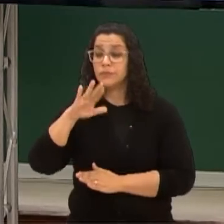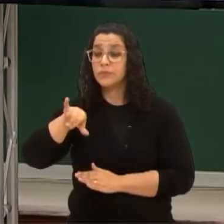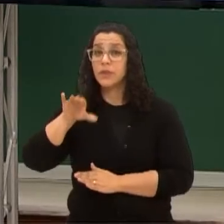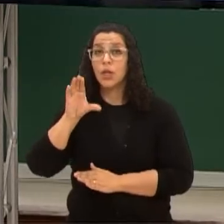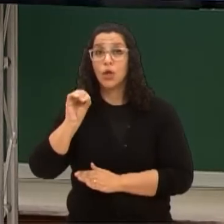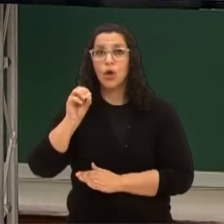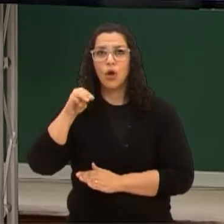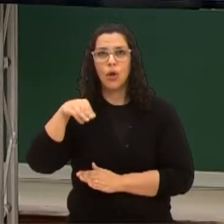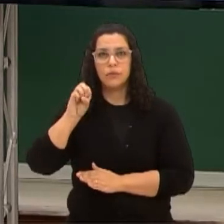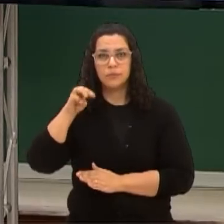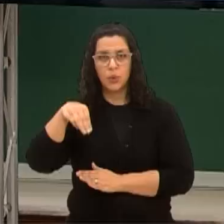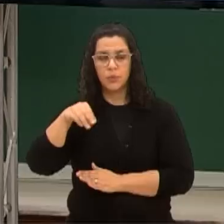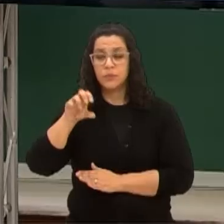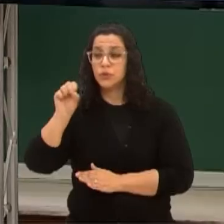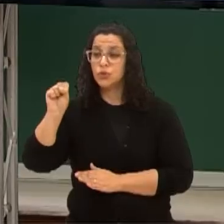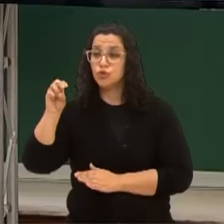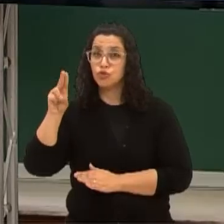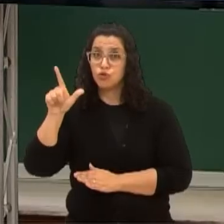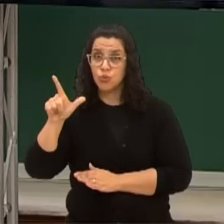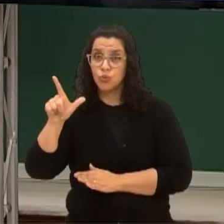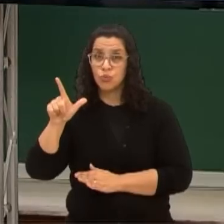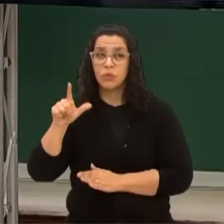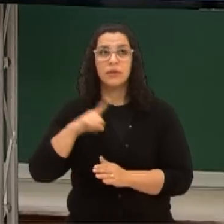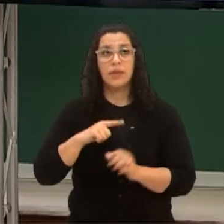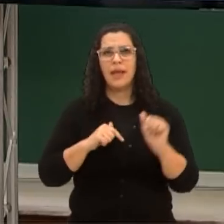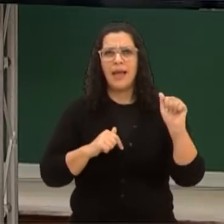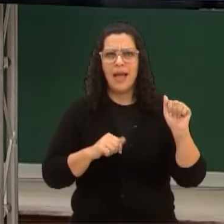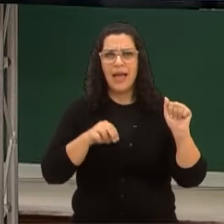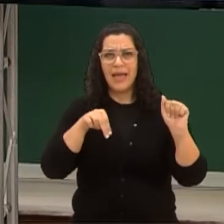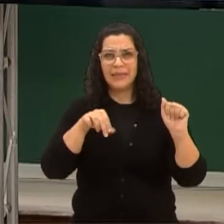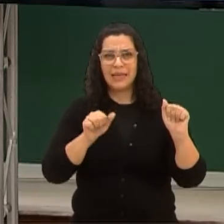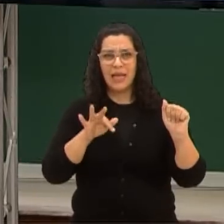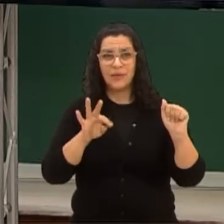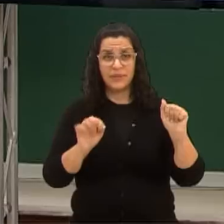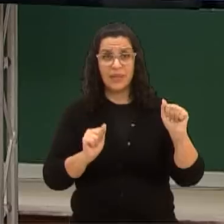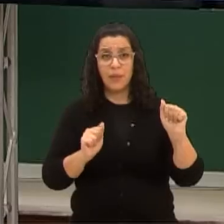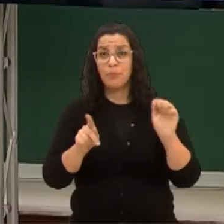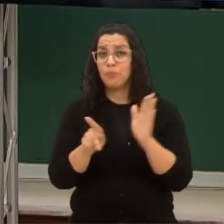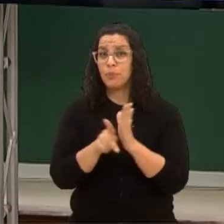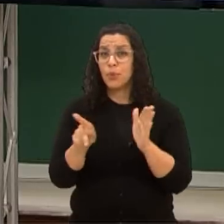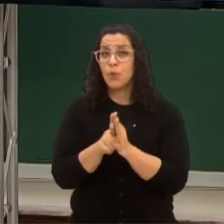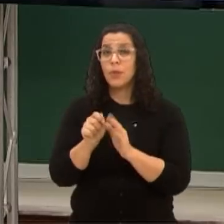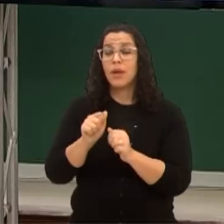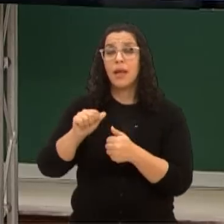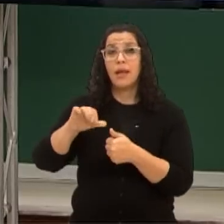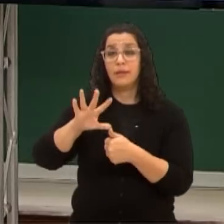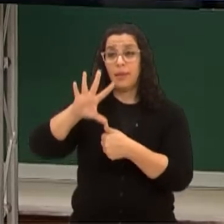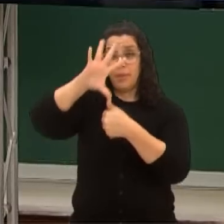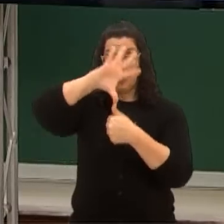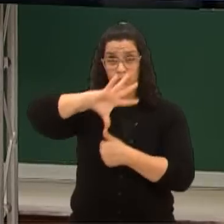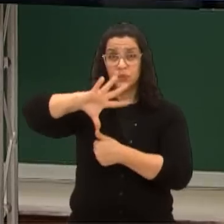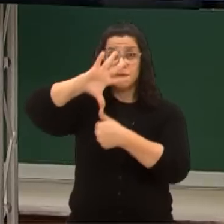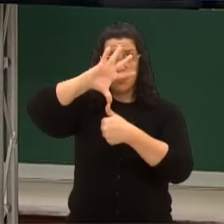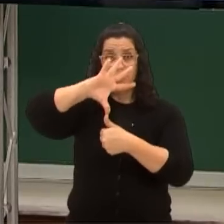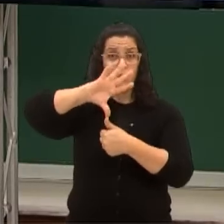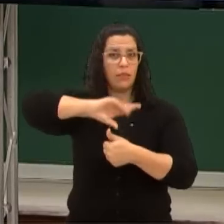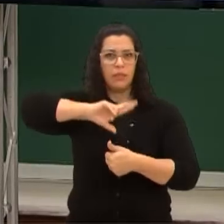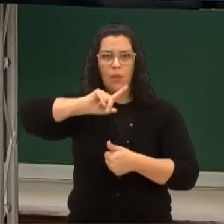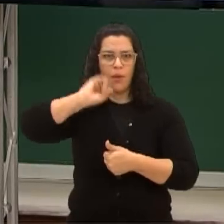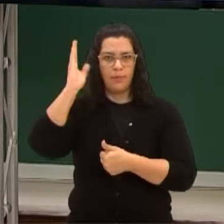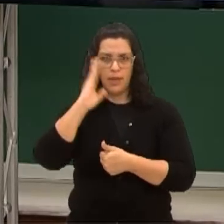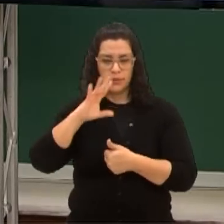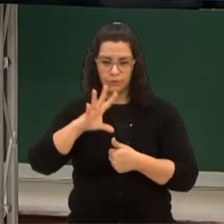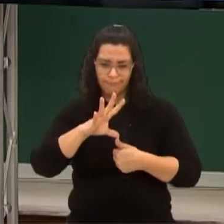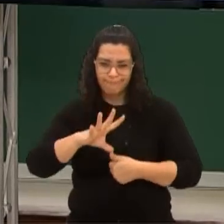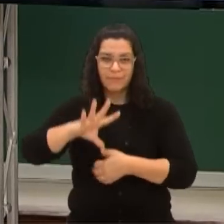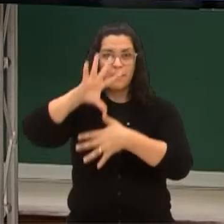temos então a letra A, que é o NAFTA, que é um acordo de livre comércio na América do Norte, que não é o caso do